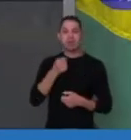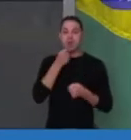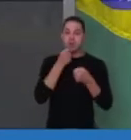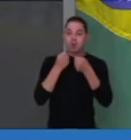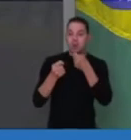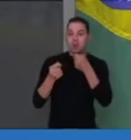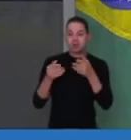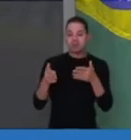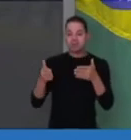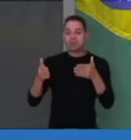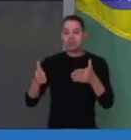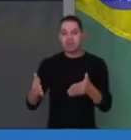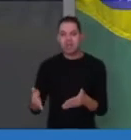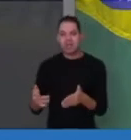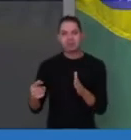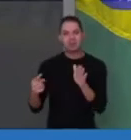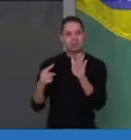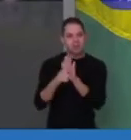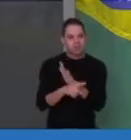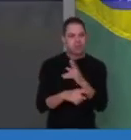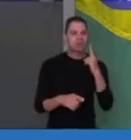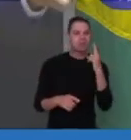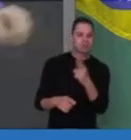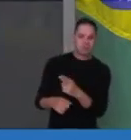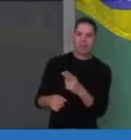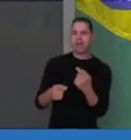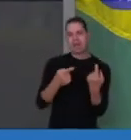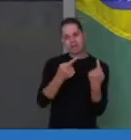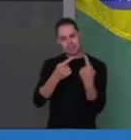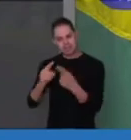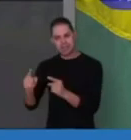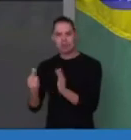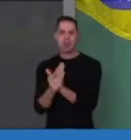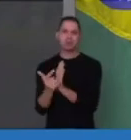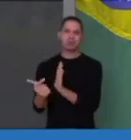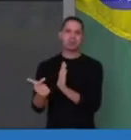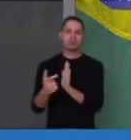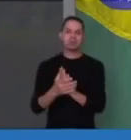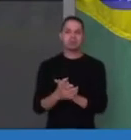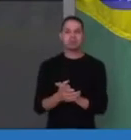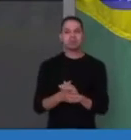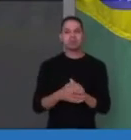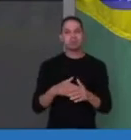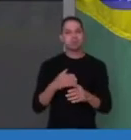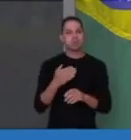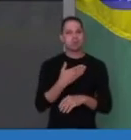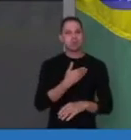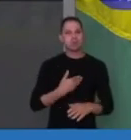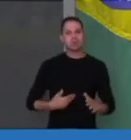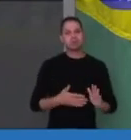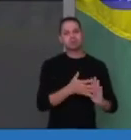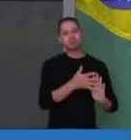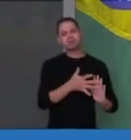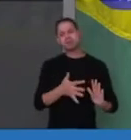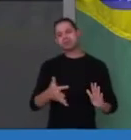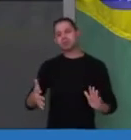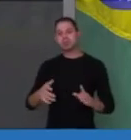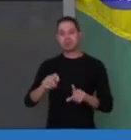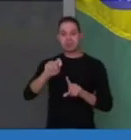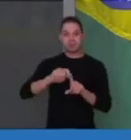chegava provocando, que ele respondia, Bolsonaro atacou a imprensa. E foi durante todo o governo. 7 de